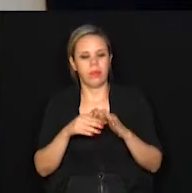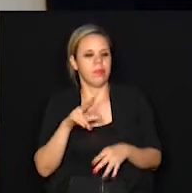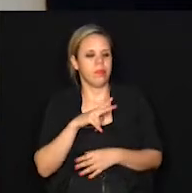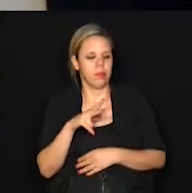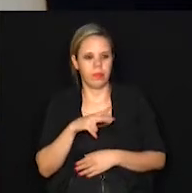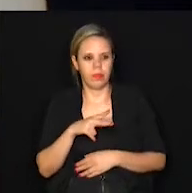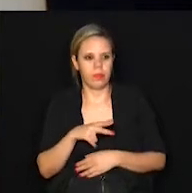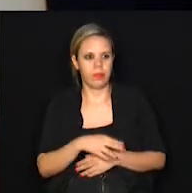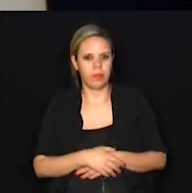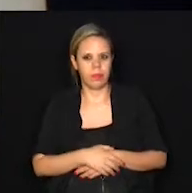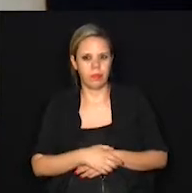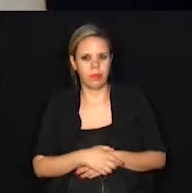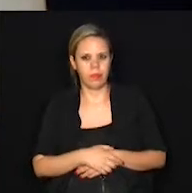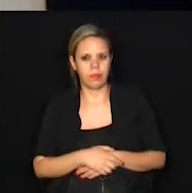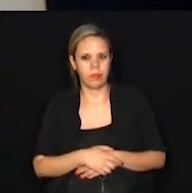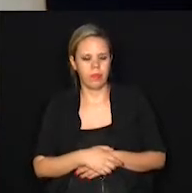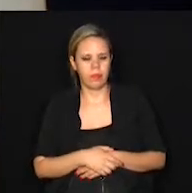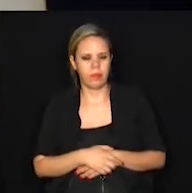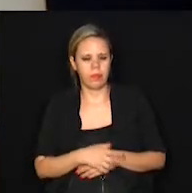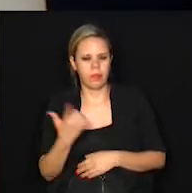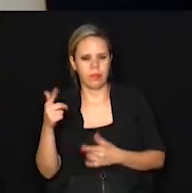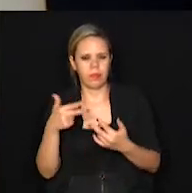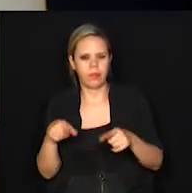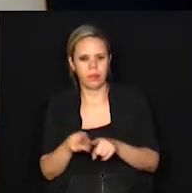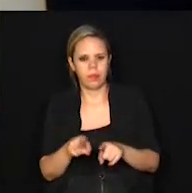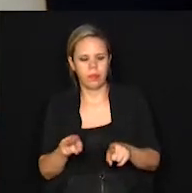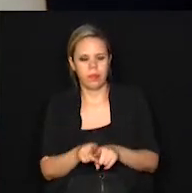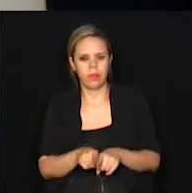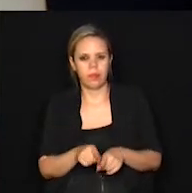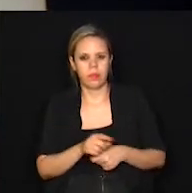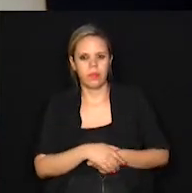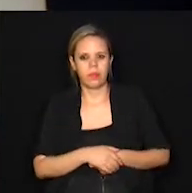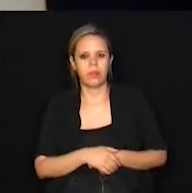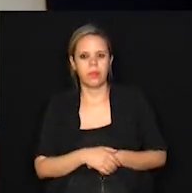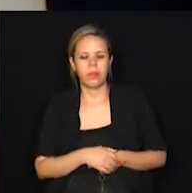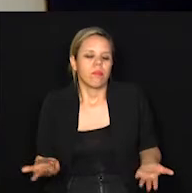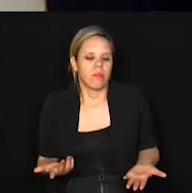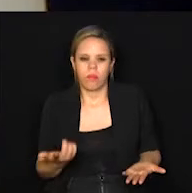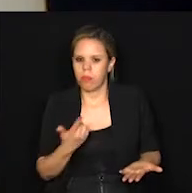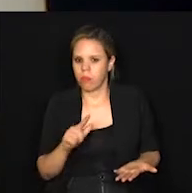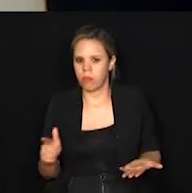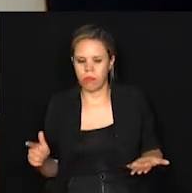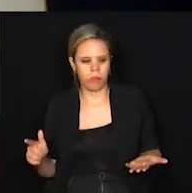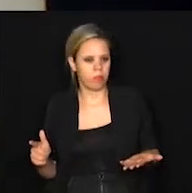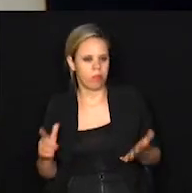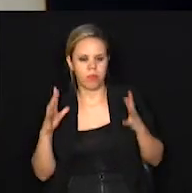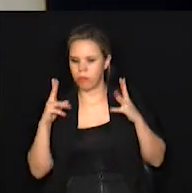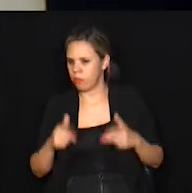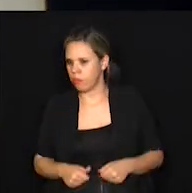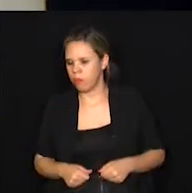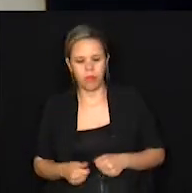uma segurança para a saúde das crianças e dos profissionais da educação.